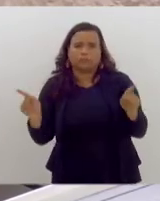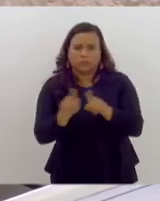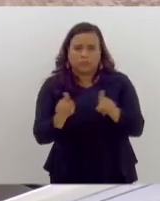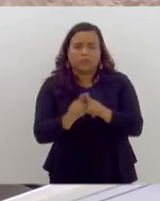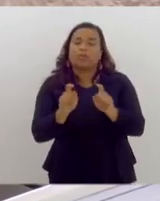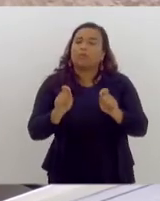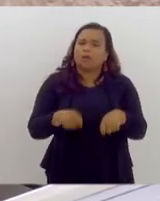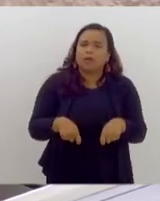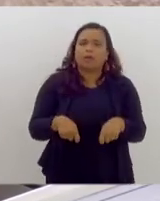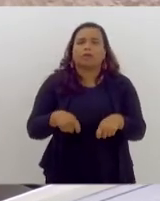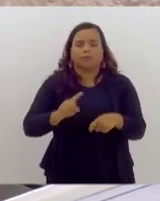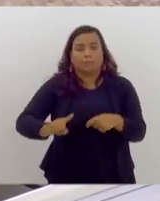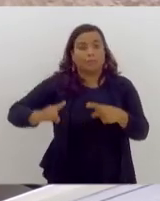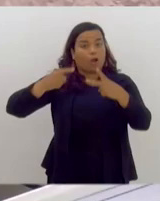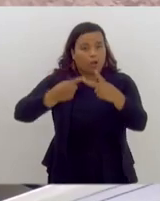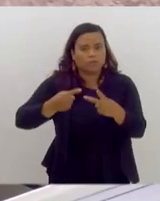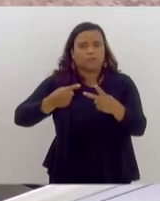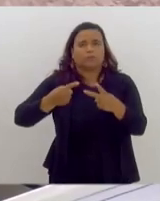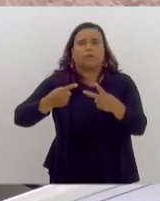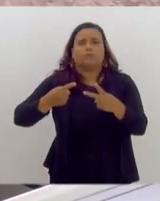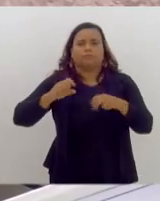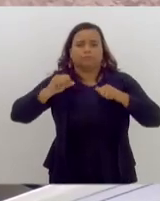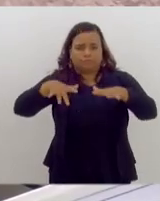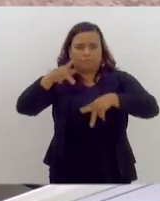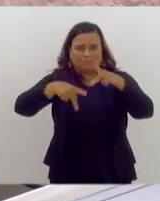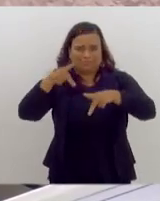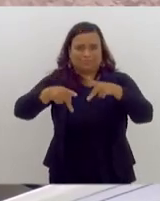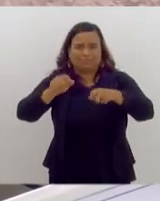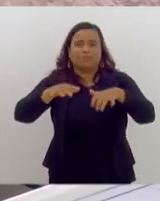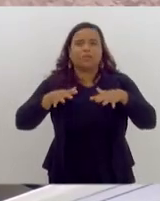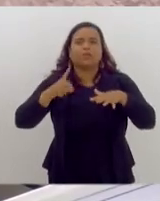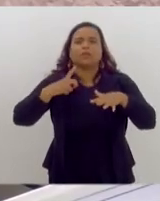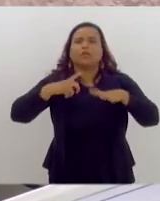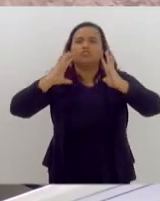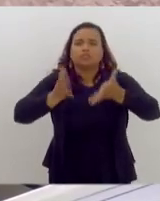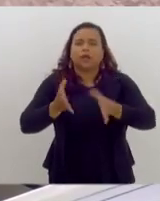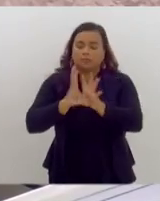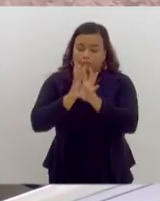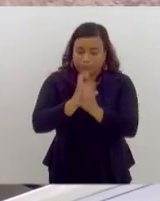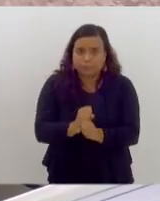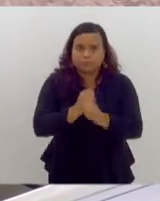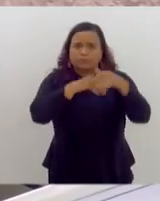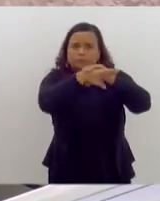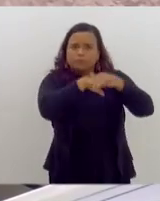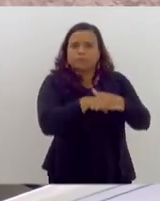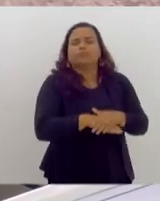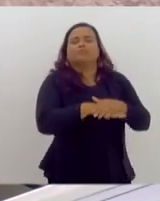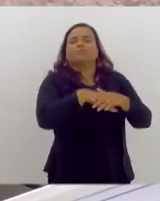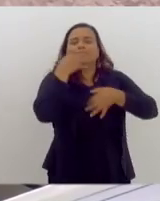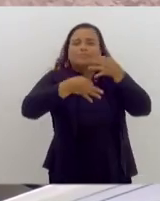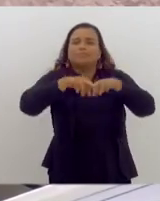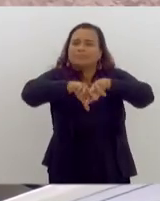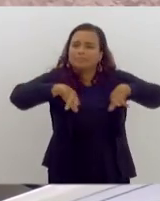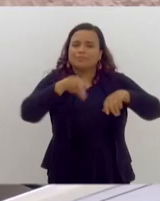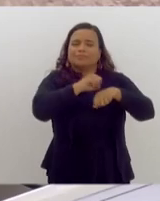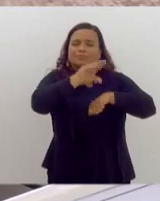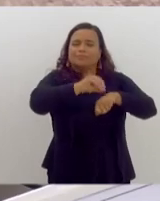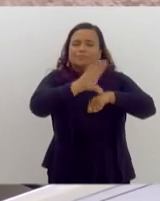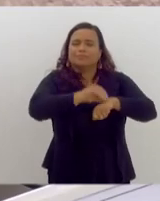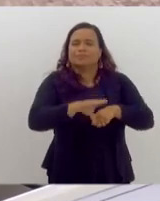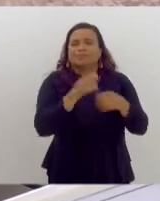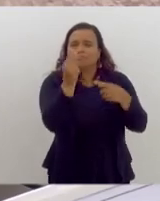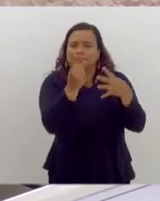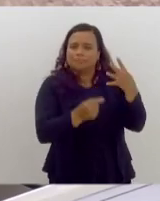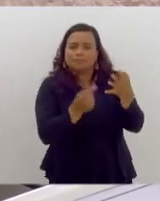que na próxima audiência a gente já tenha um acúmulo, né? A gente já chegue com o próximo ponto com um acúmulo